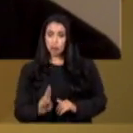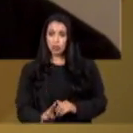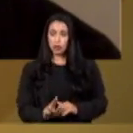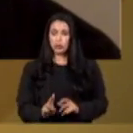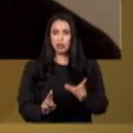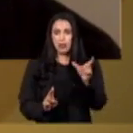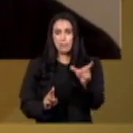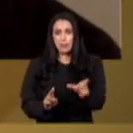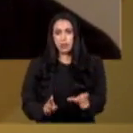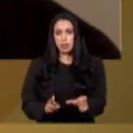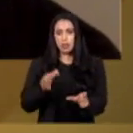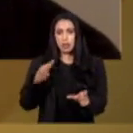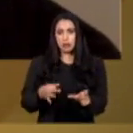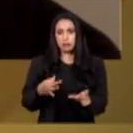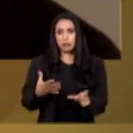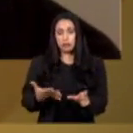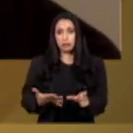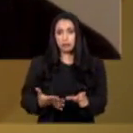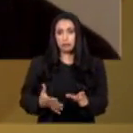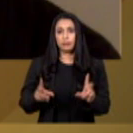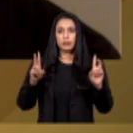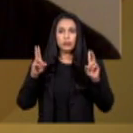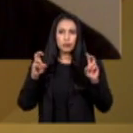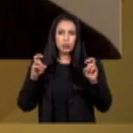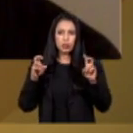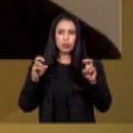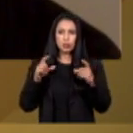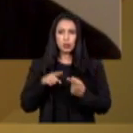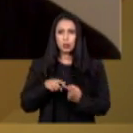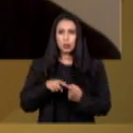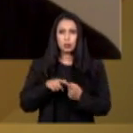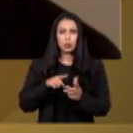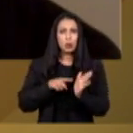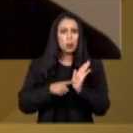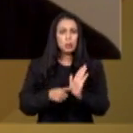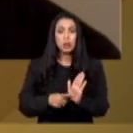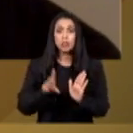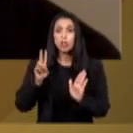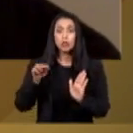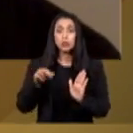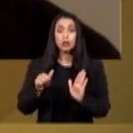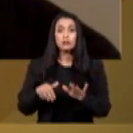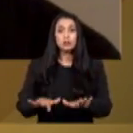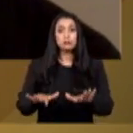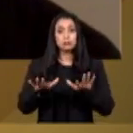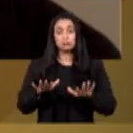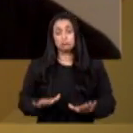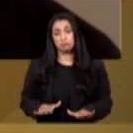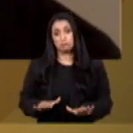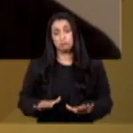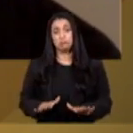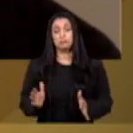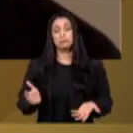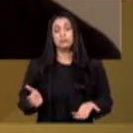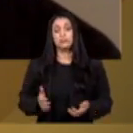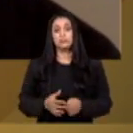personalidade jurídica e segundo tema ao que tudo indica nunca foi trazido ao plenário deste tribunal